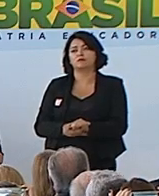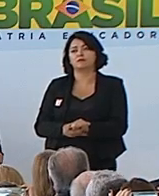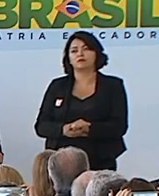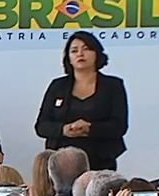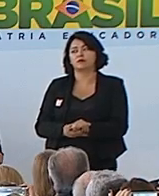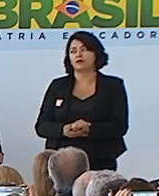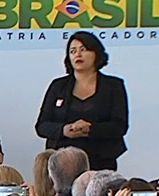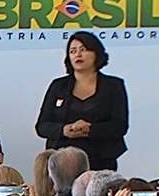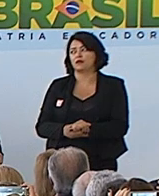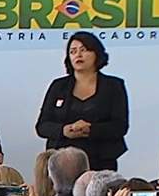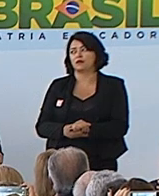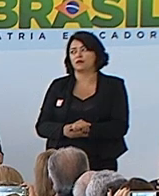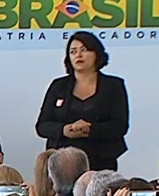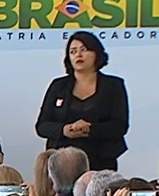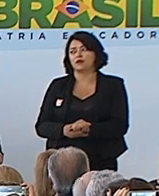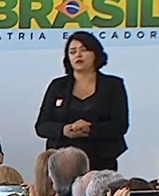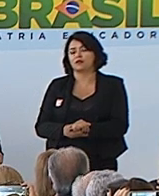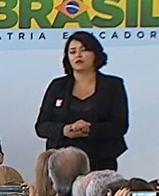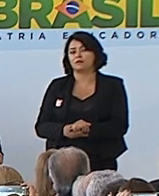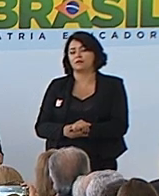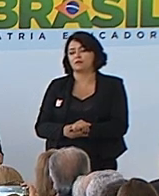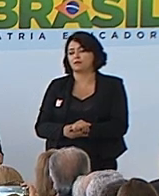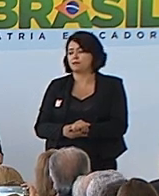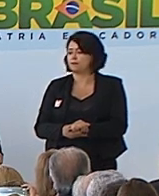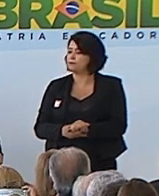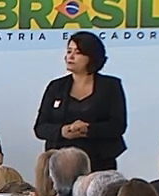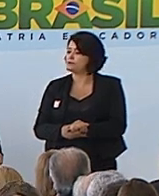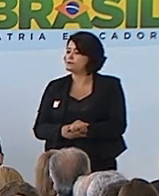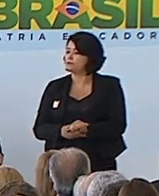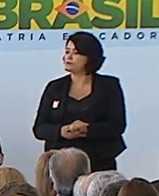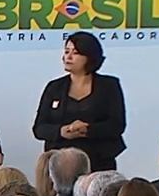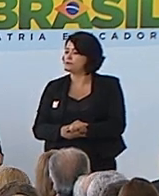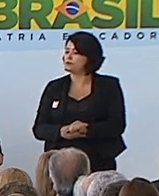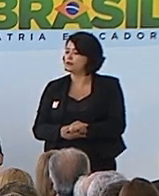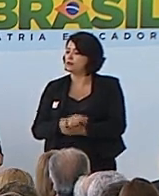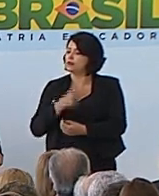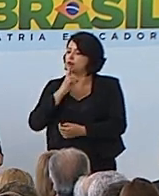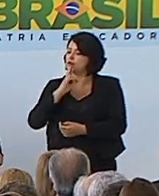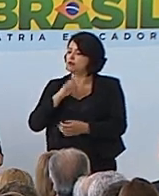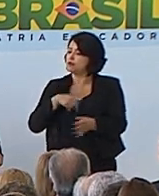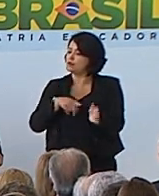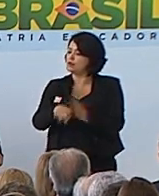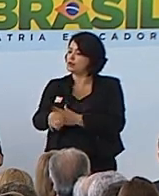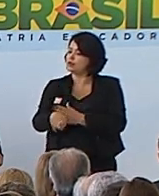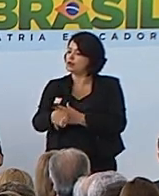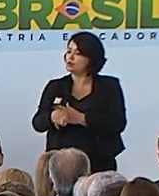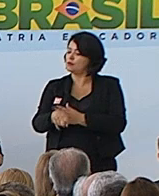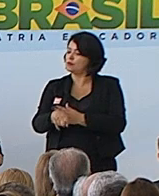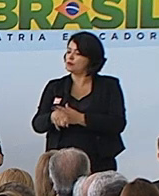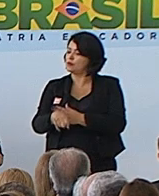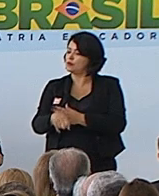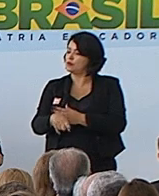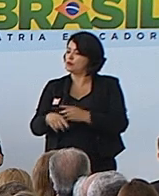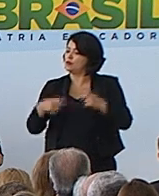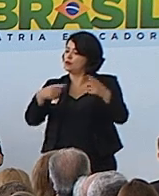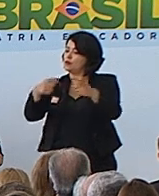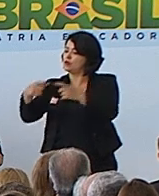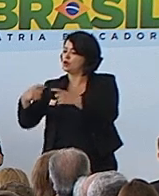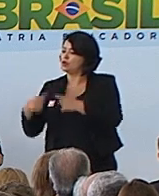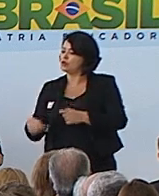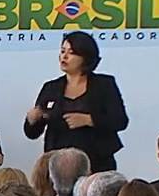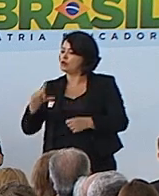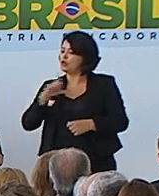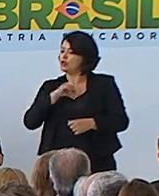bonito vai ser padrão nacional e aí o que acontece ele vai responder a pergunta é a pergunta é o imóvel no qual a